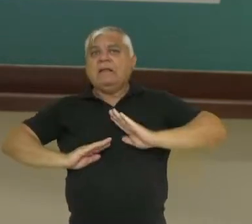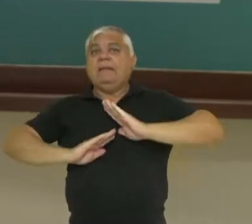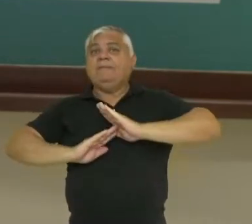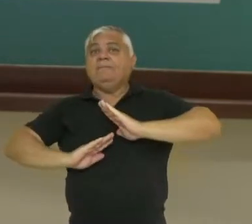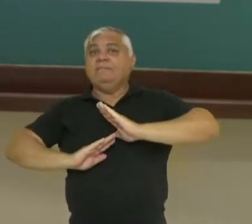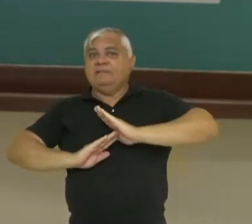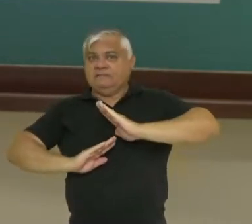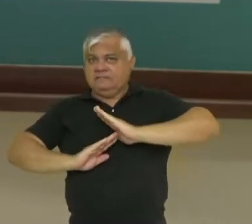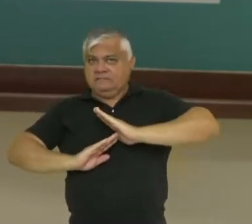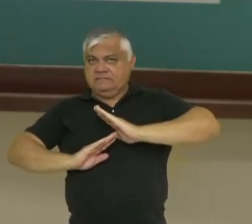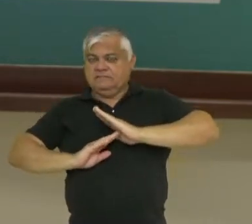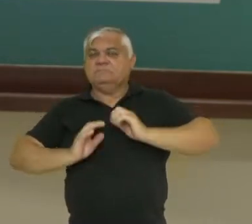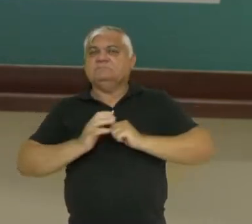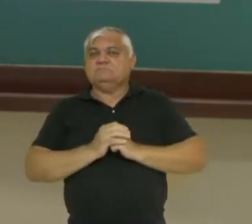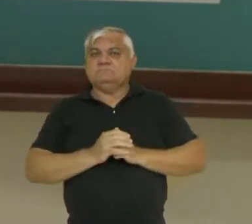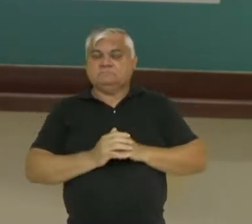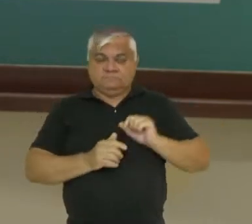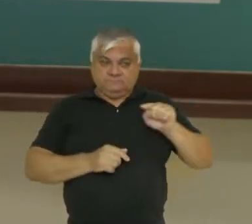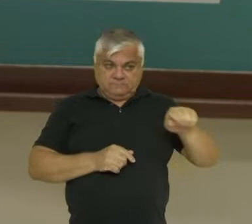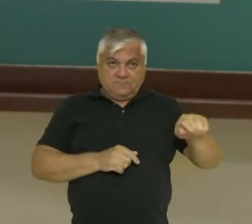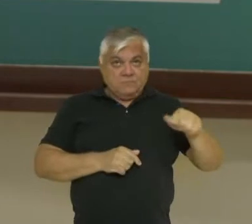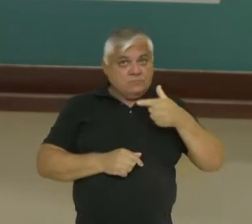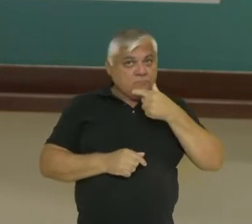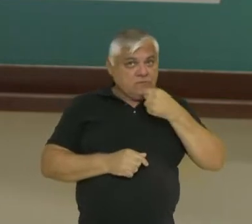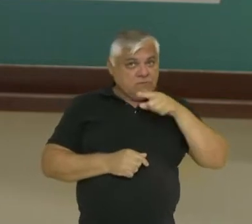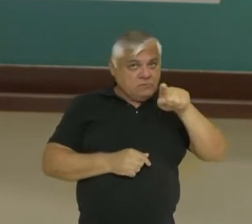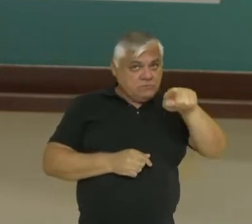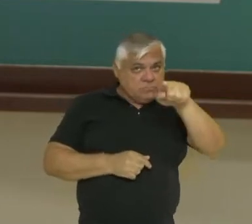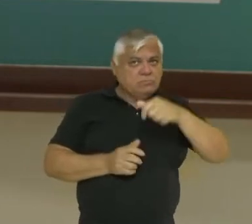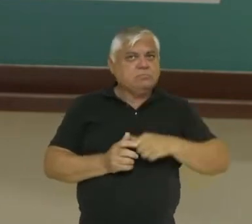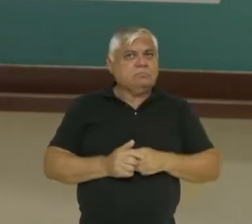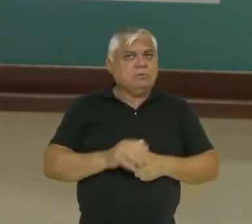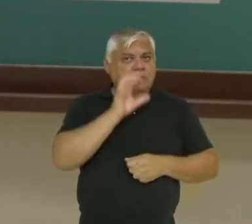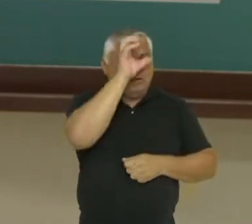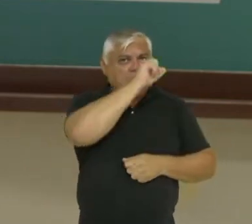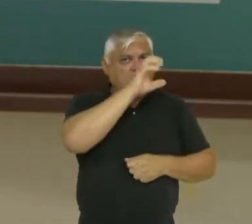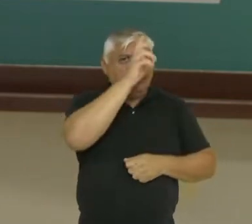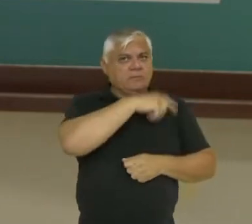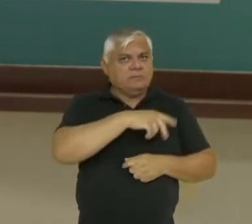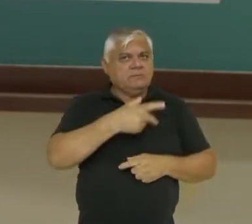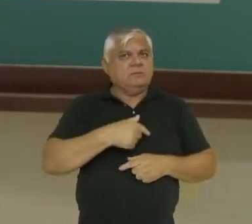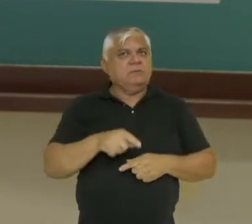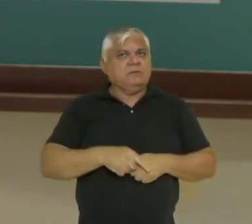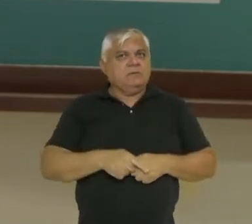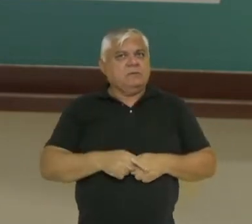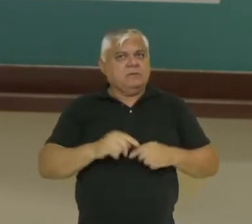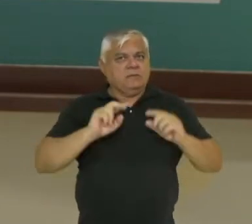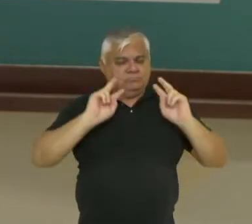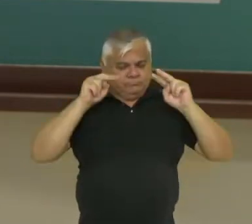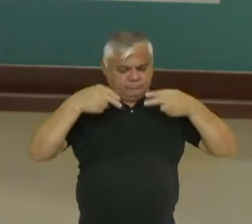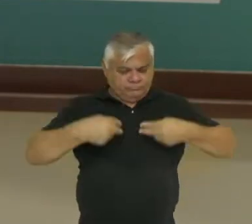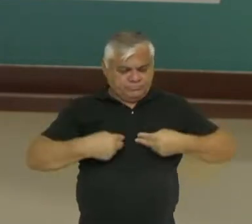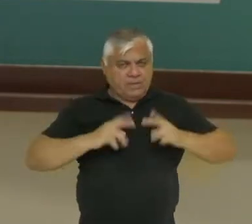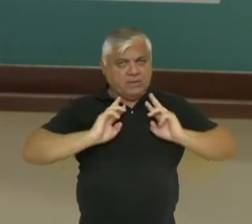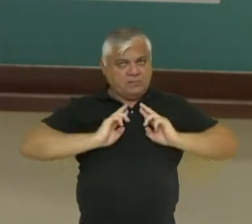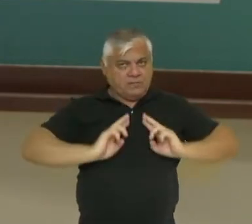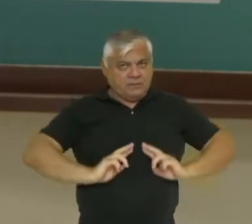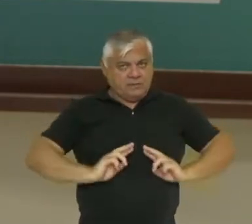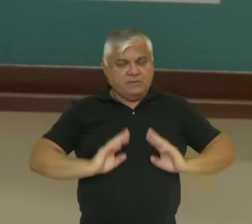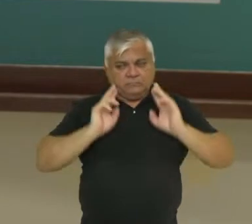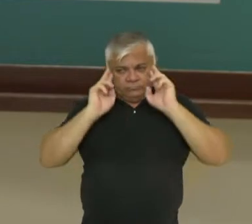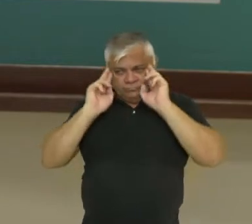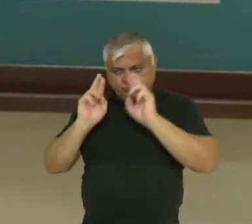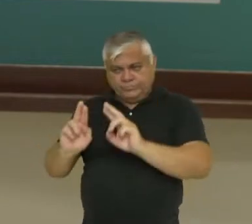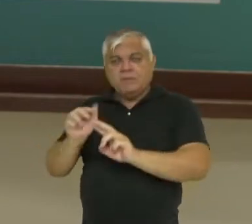limite. Meninos, vocês precisam aprender a respeitar os seus corpos e os corpos das